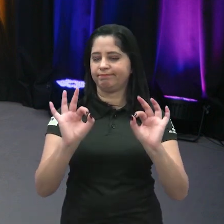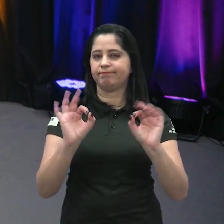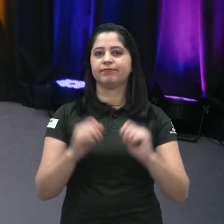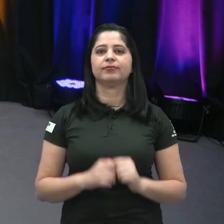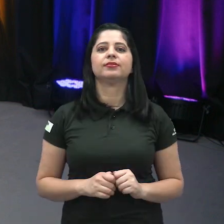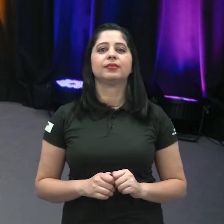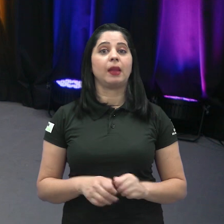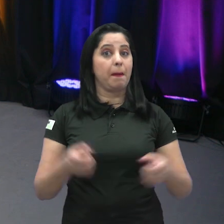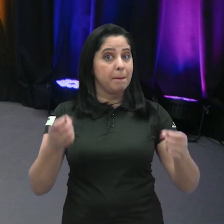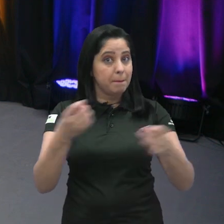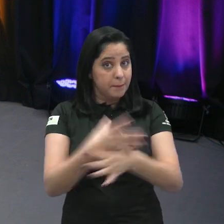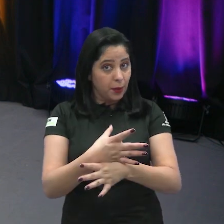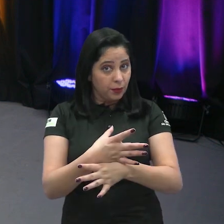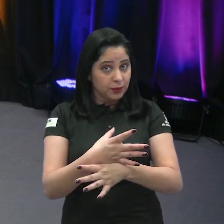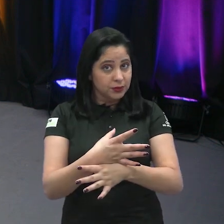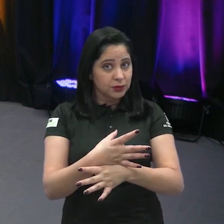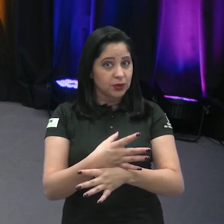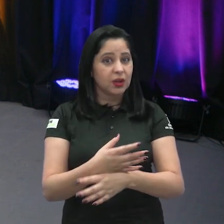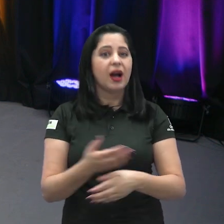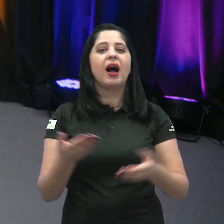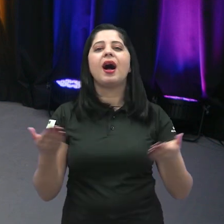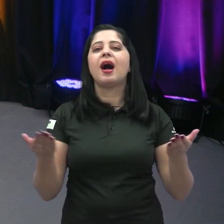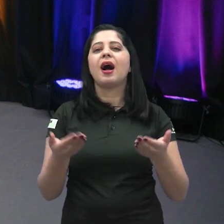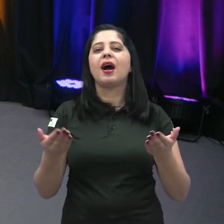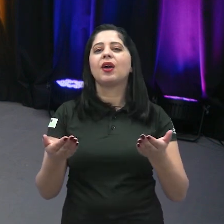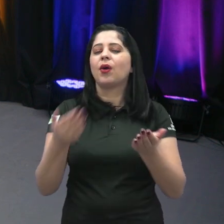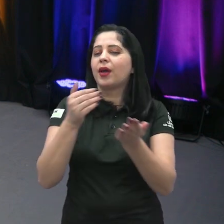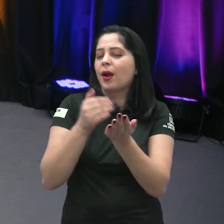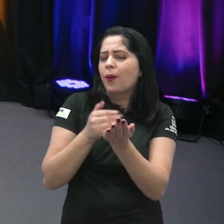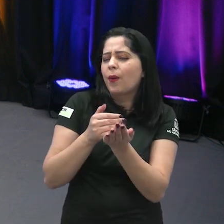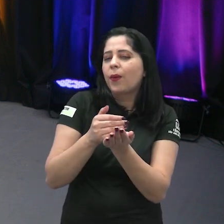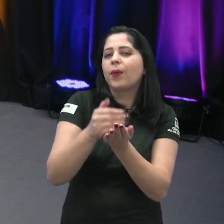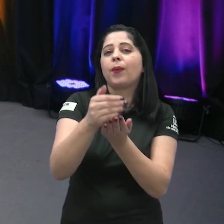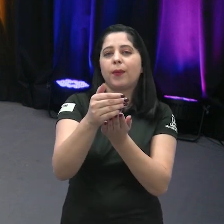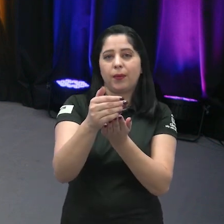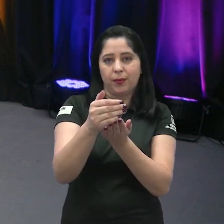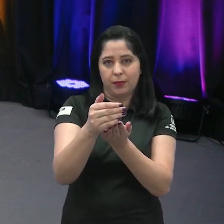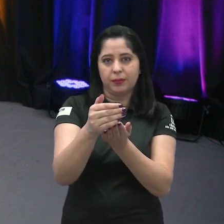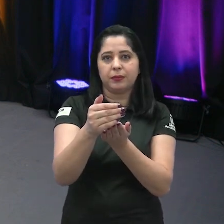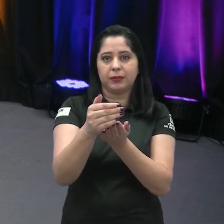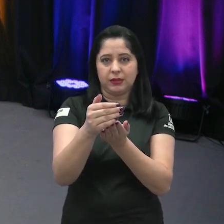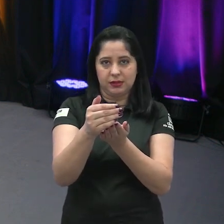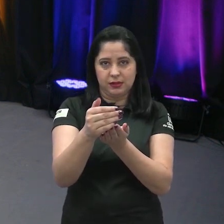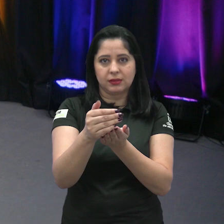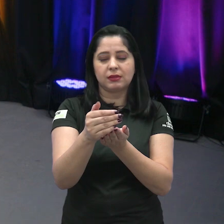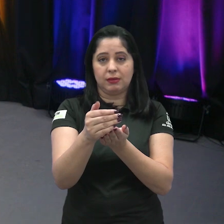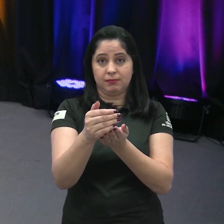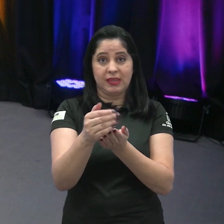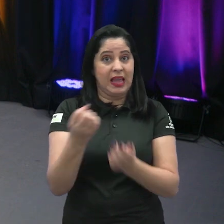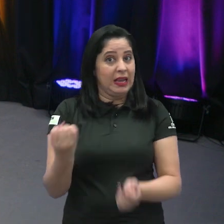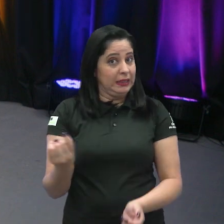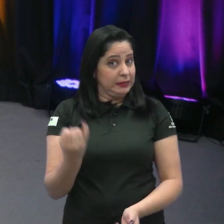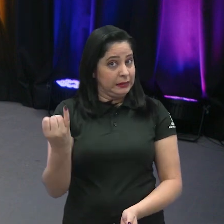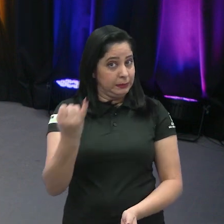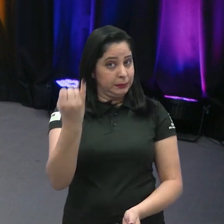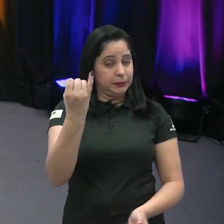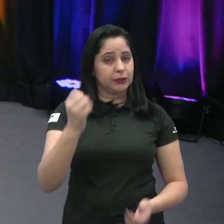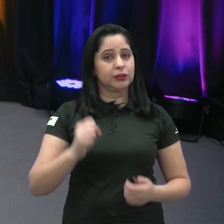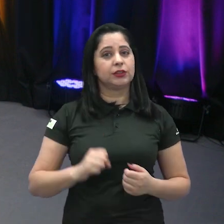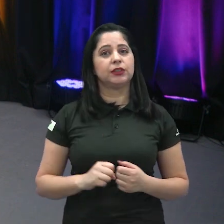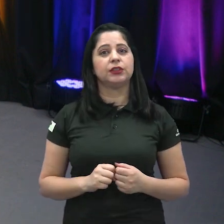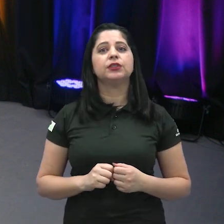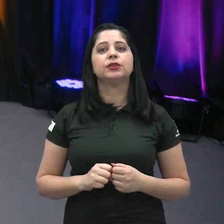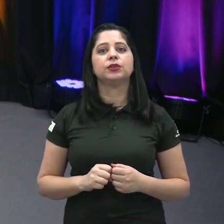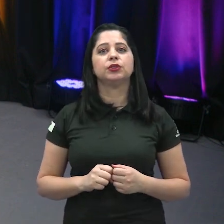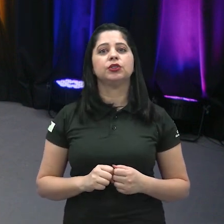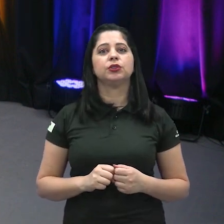Ótimo, galera, muito bem. Alongamento já alongamos. Agora vamos dar início a um trabalho que é extremamente